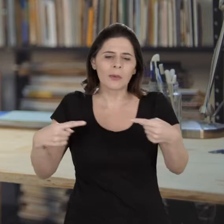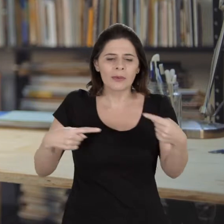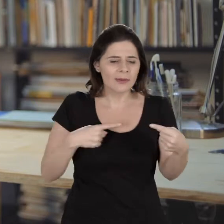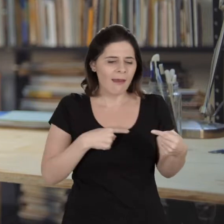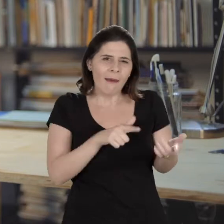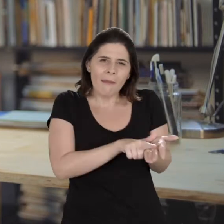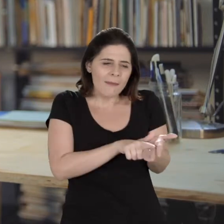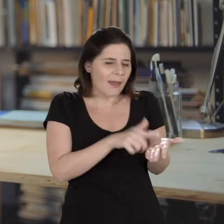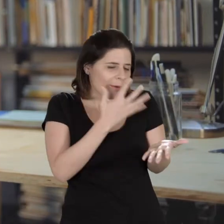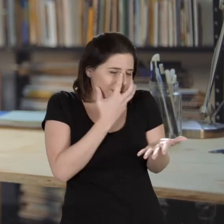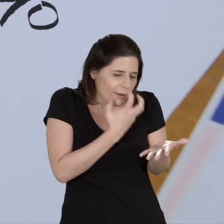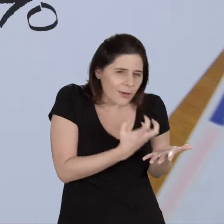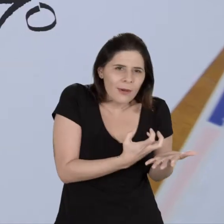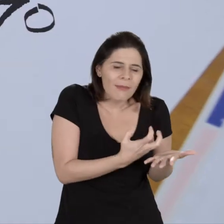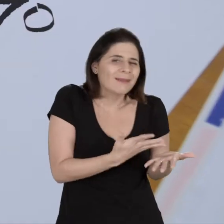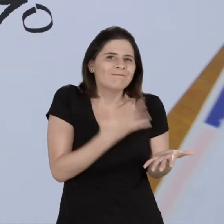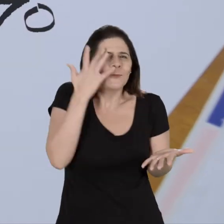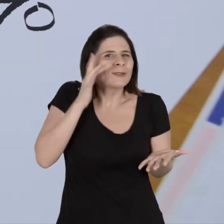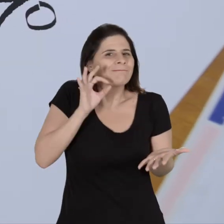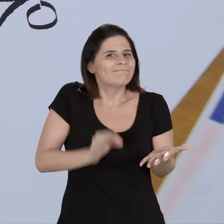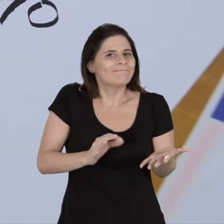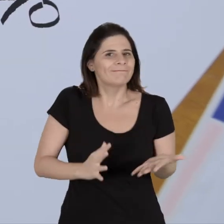do papel e tal, mas não sei se é isso.